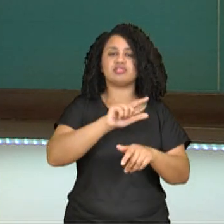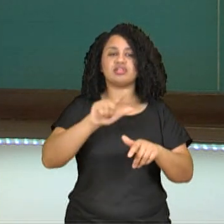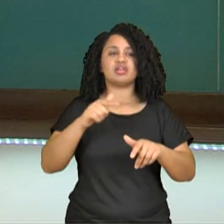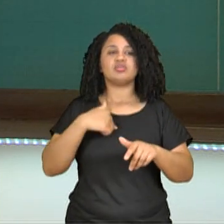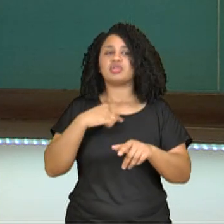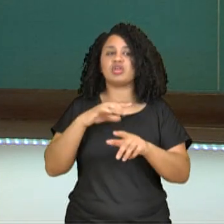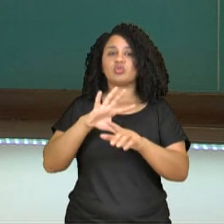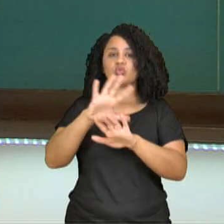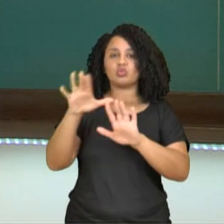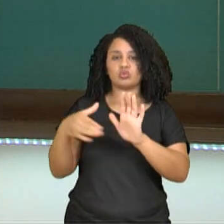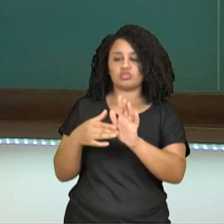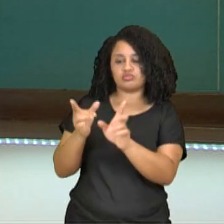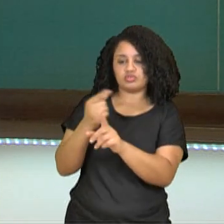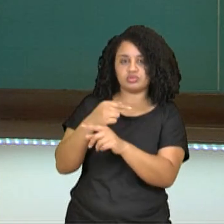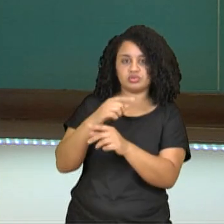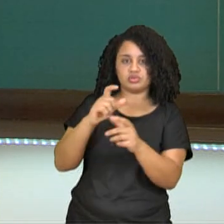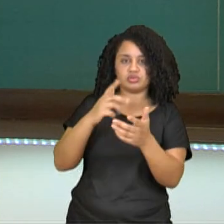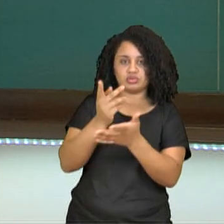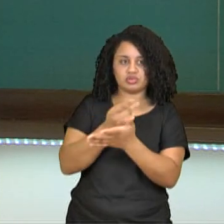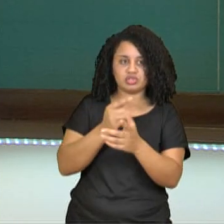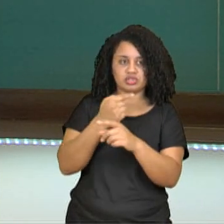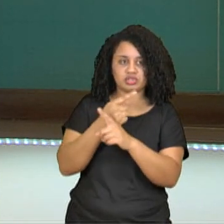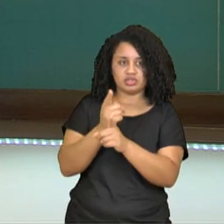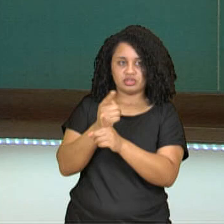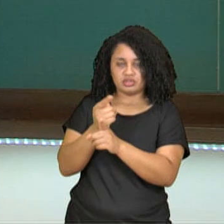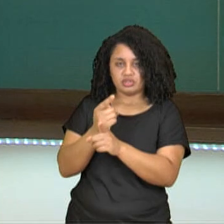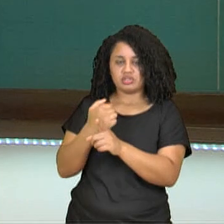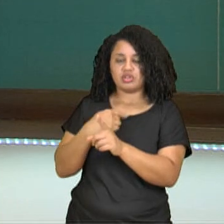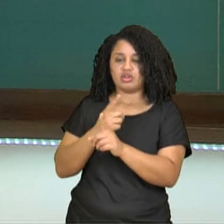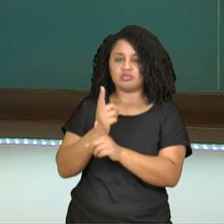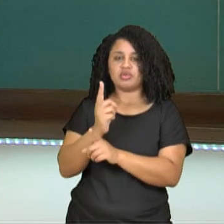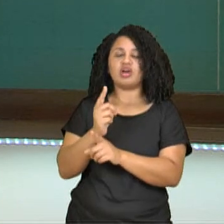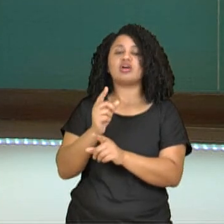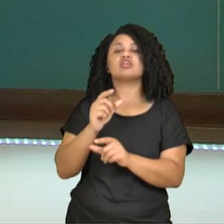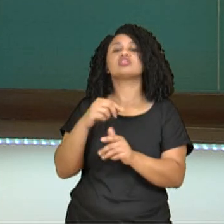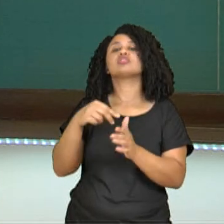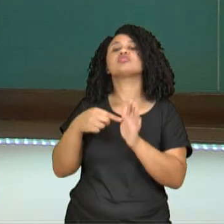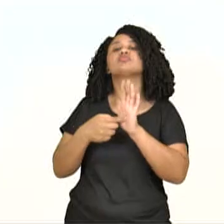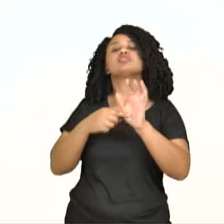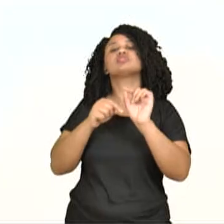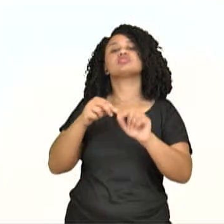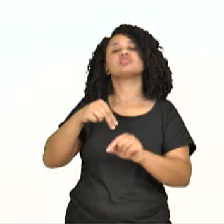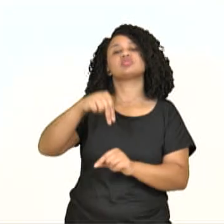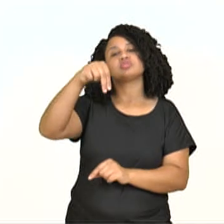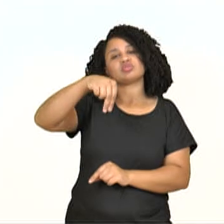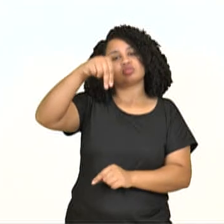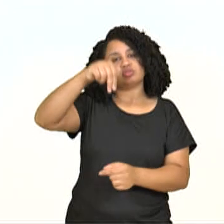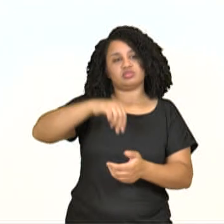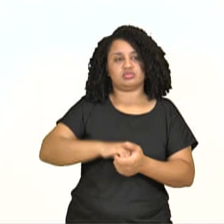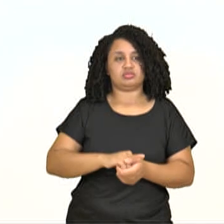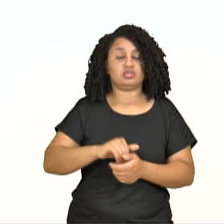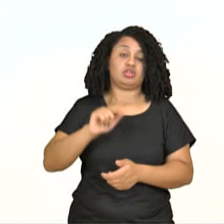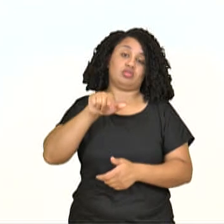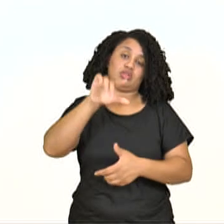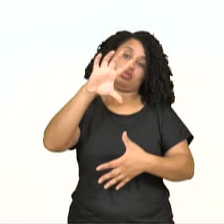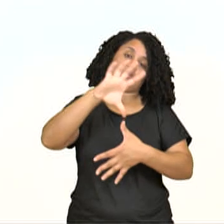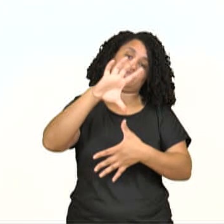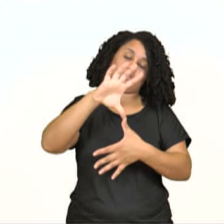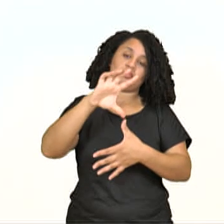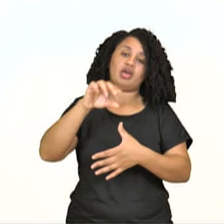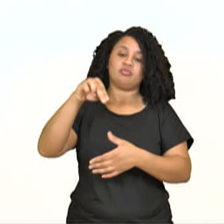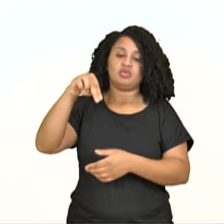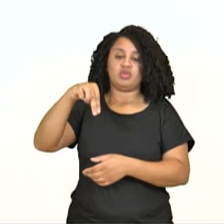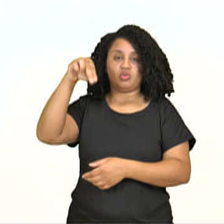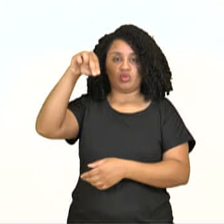inteira, mas apenas uma das pontas dela, a ponta que indica o norte. Então, no caso deste mapa aqui, o norte